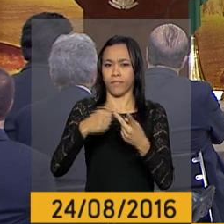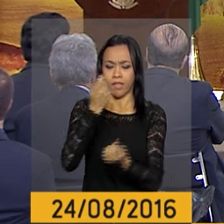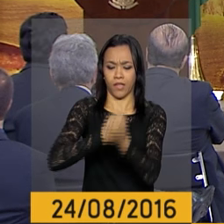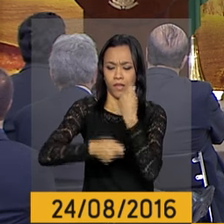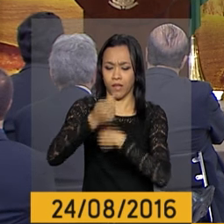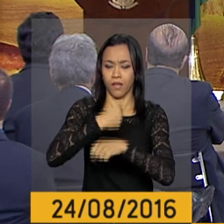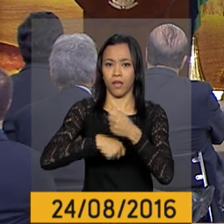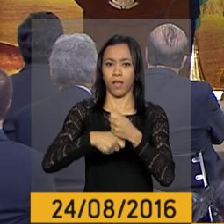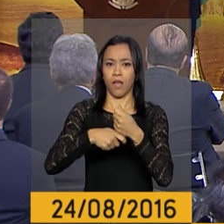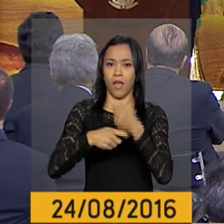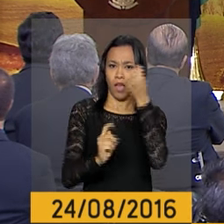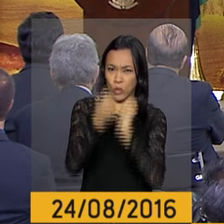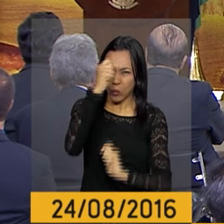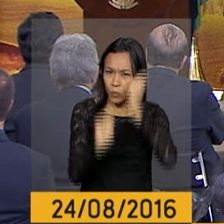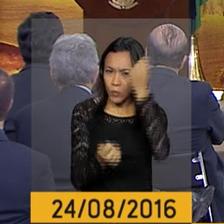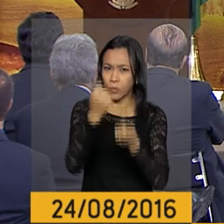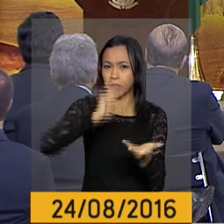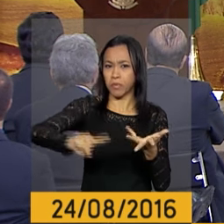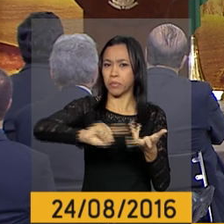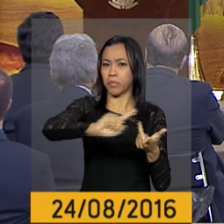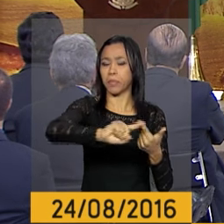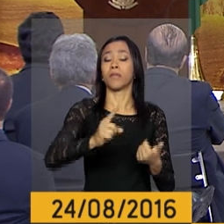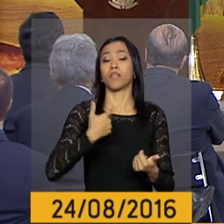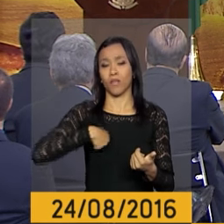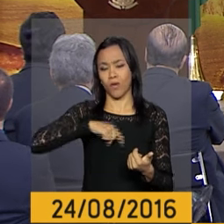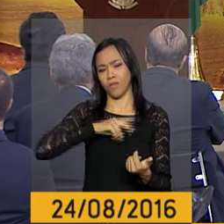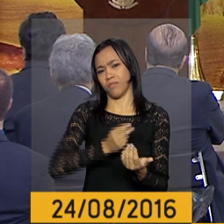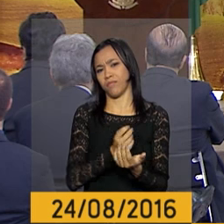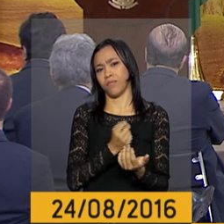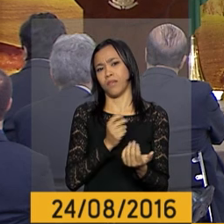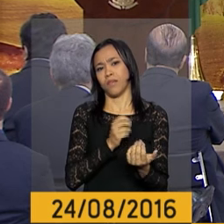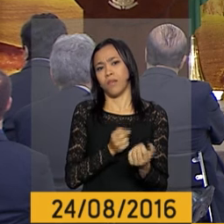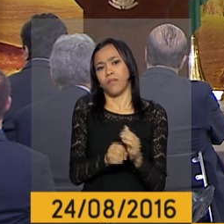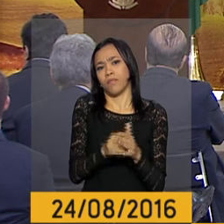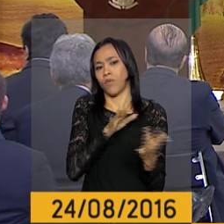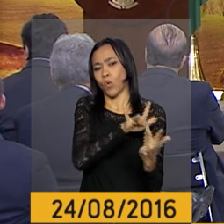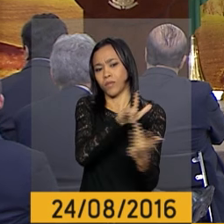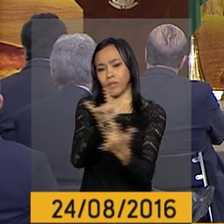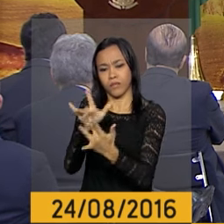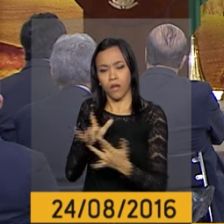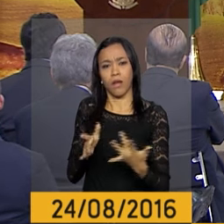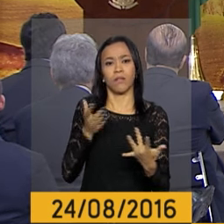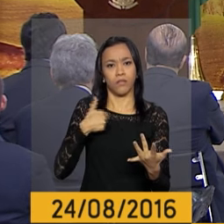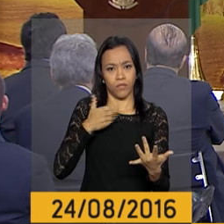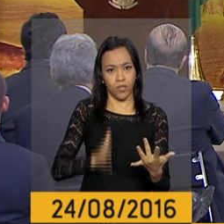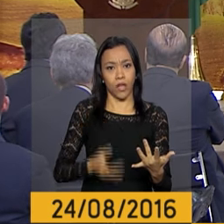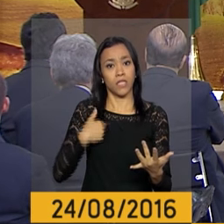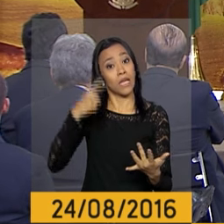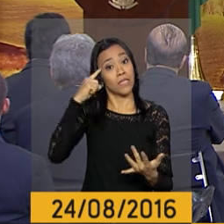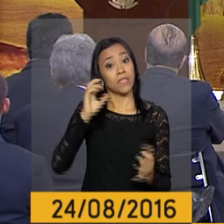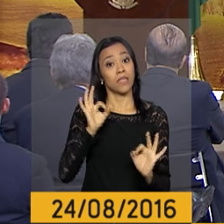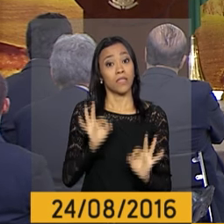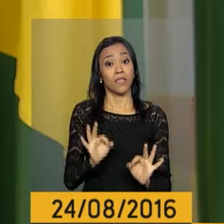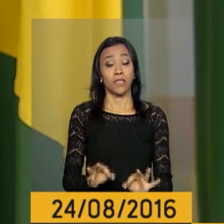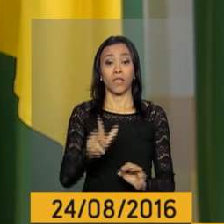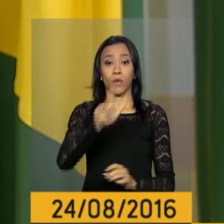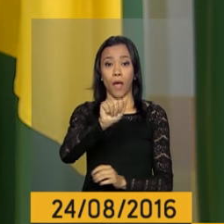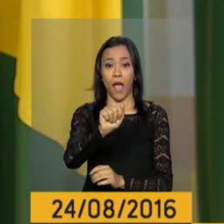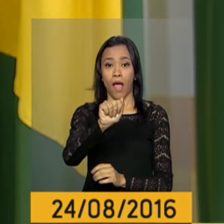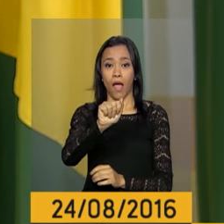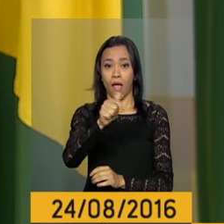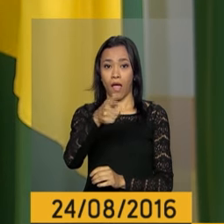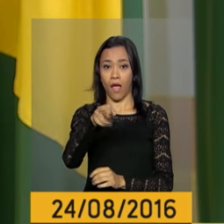tido muitos contatos ao longo do tempo na convicção mais absoluta de que o agronegócio